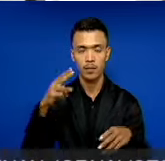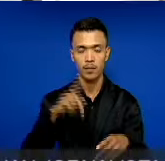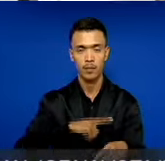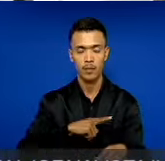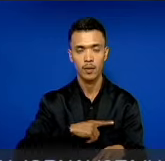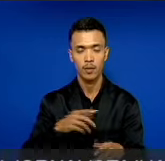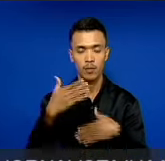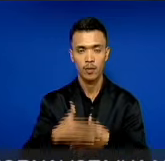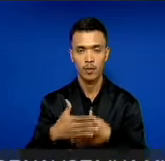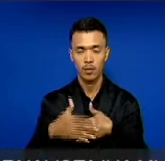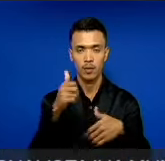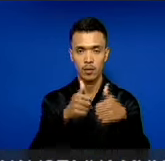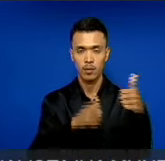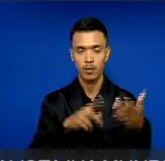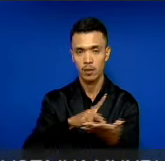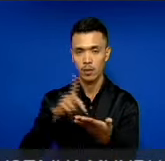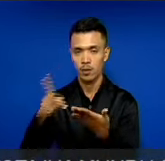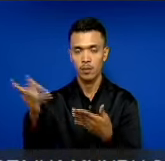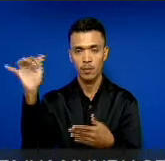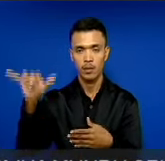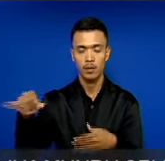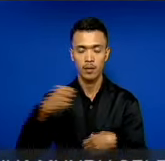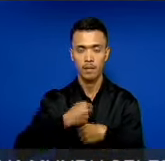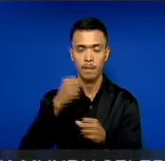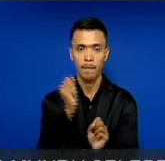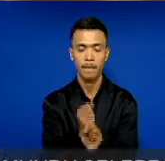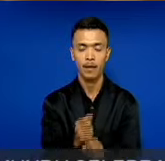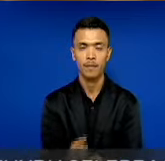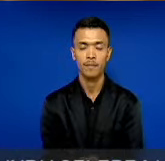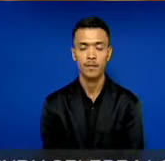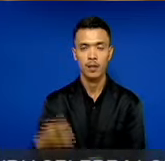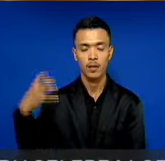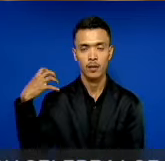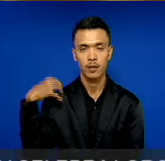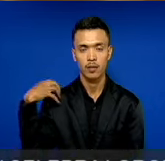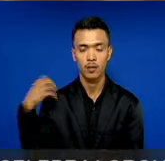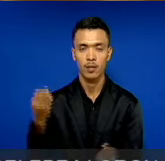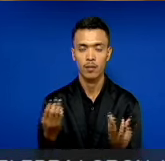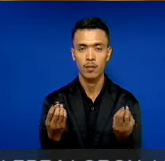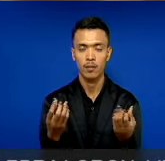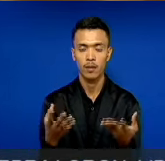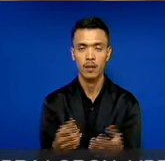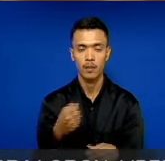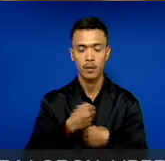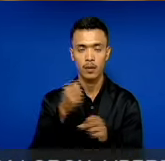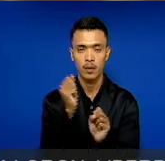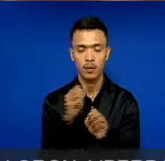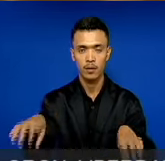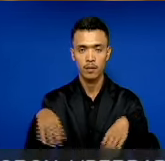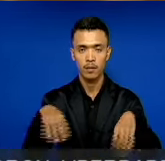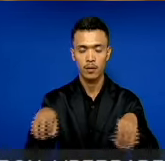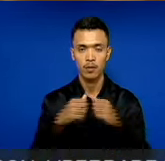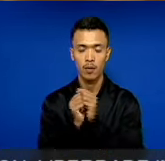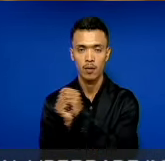ela a cumprir infração que se comete. Isso é logo que dá mato bele, hala colaboração